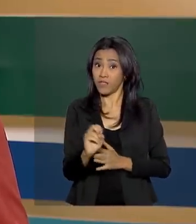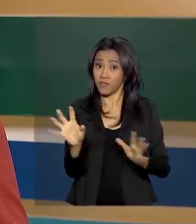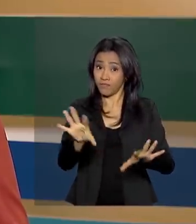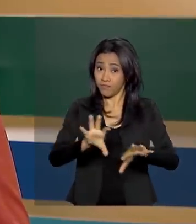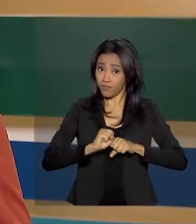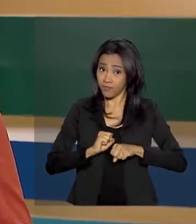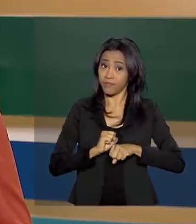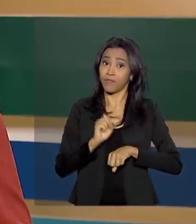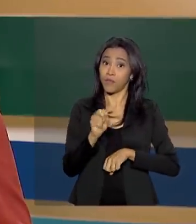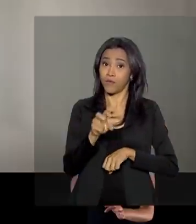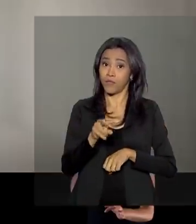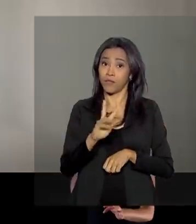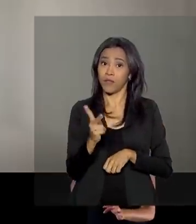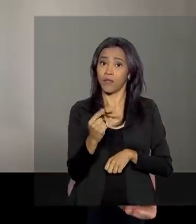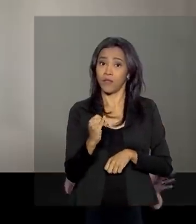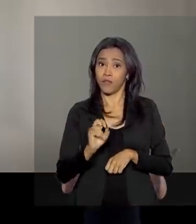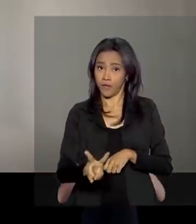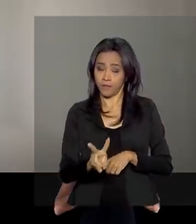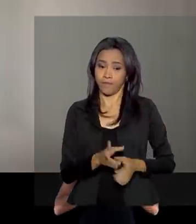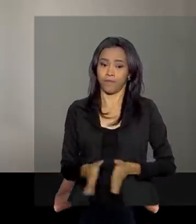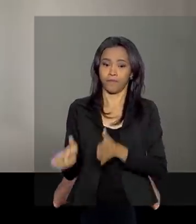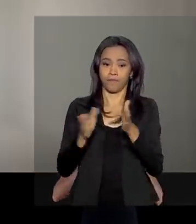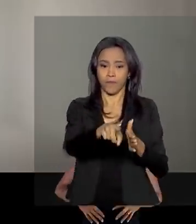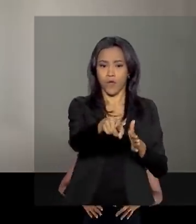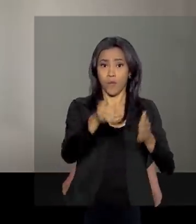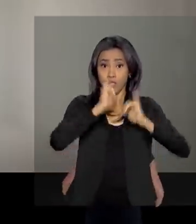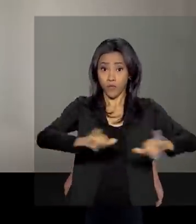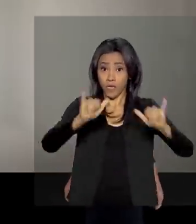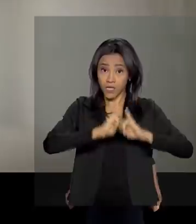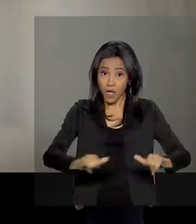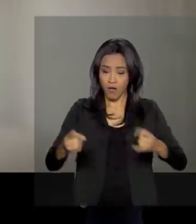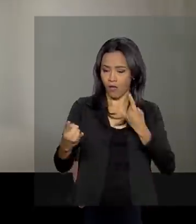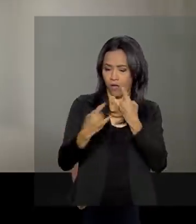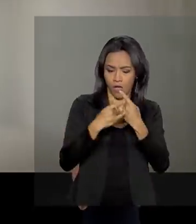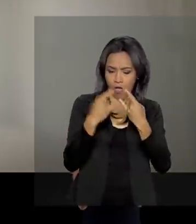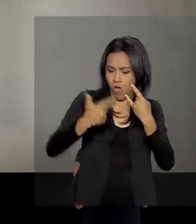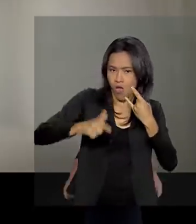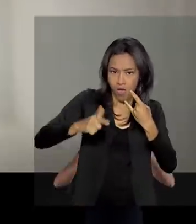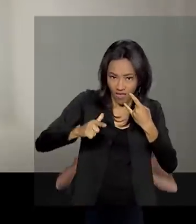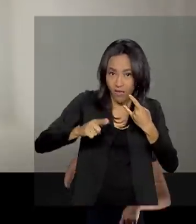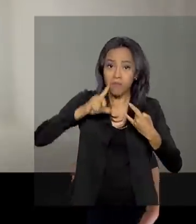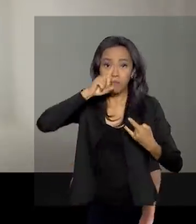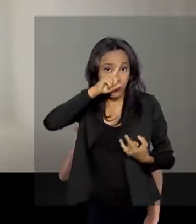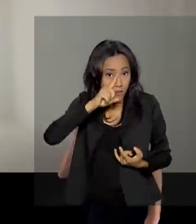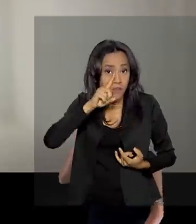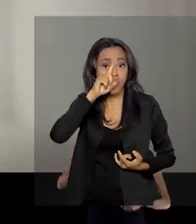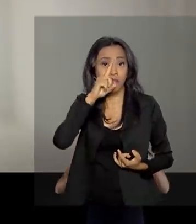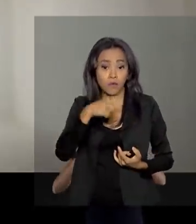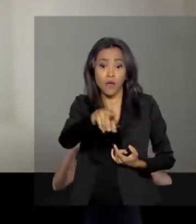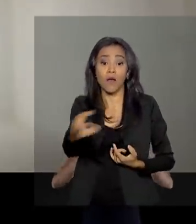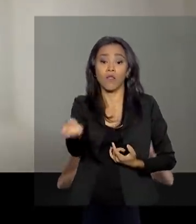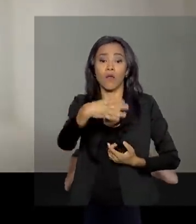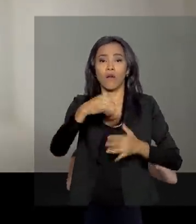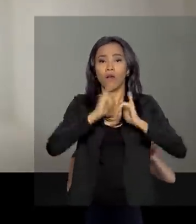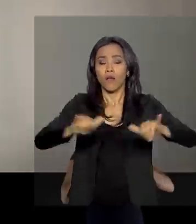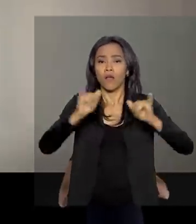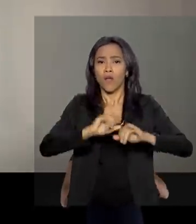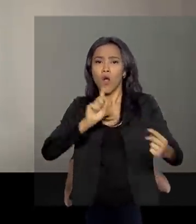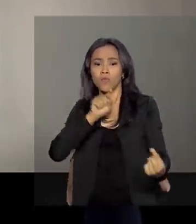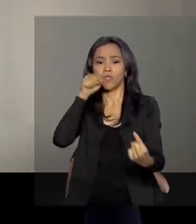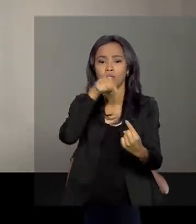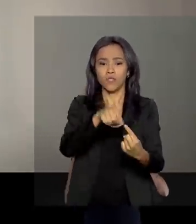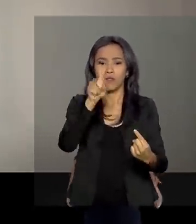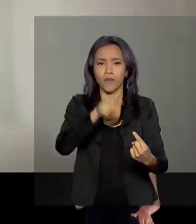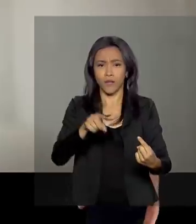hiv com o slogan sem camisinha você assume o risco a nova campanha tem o objetivo de conscientizar